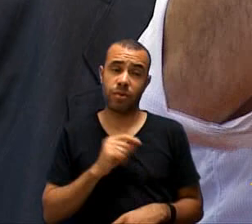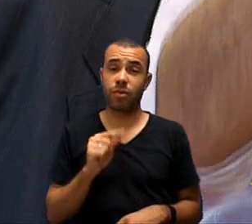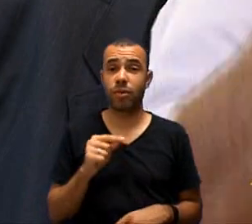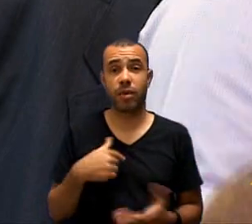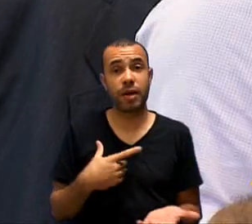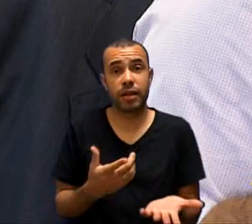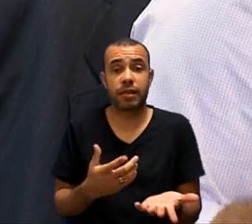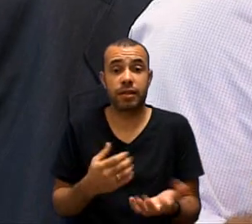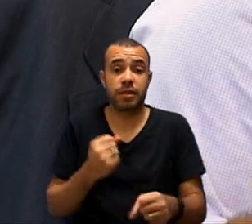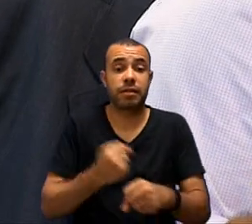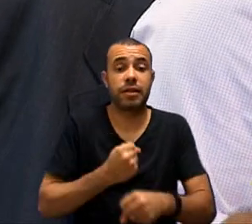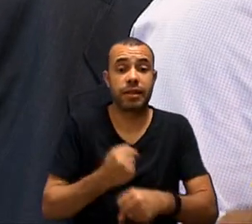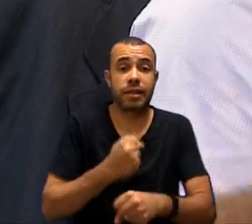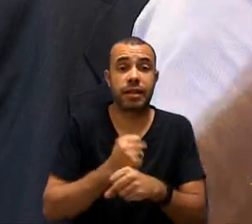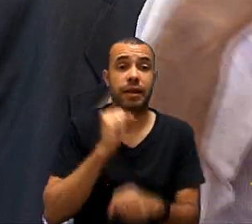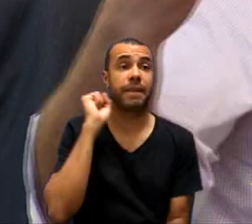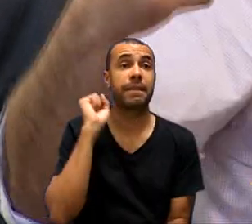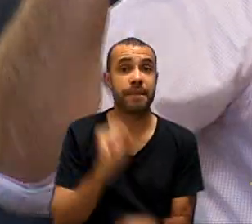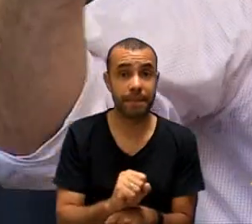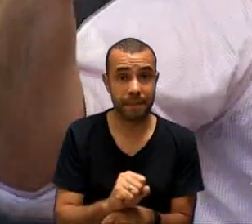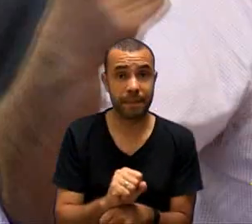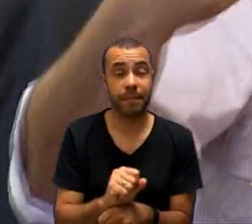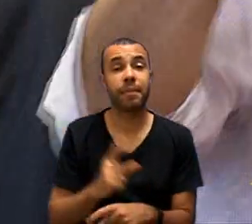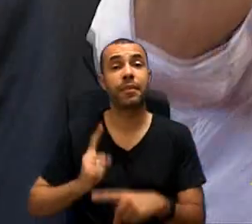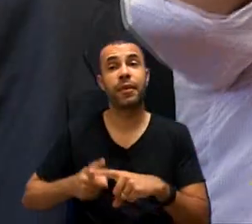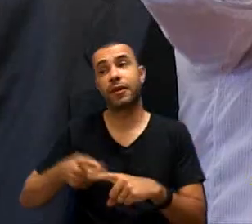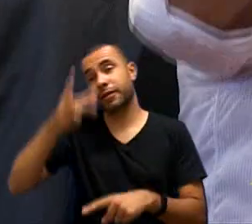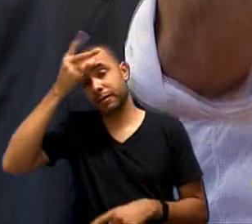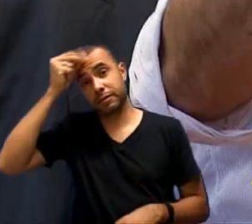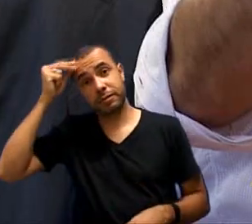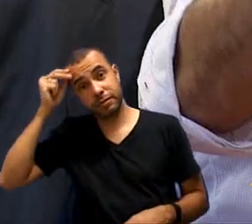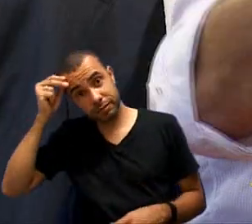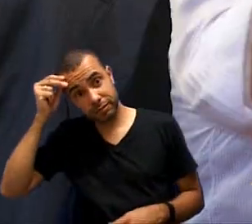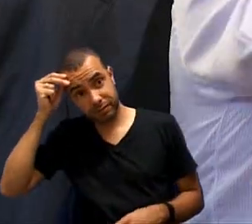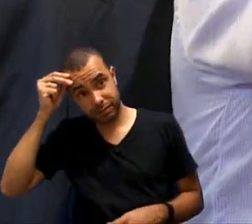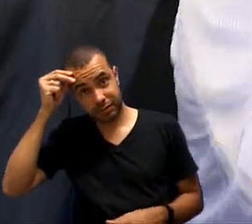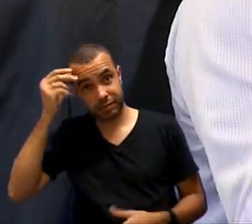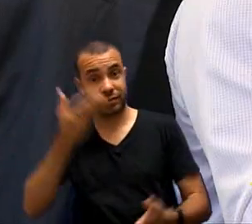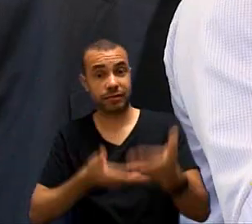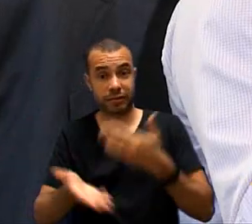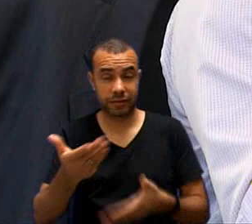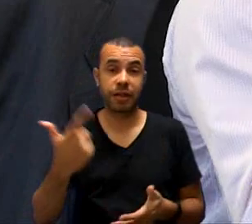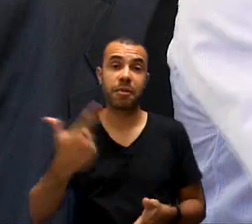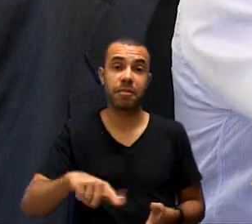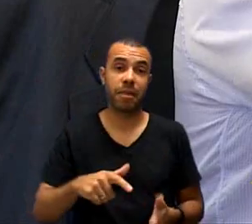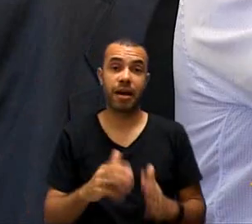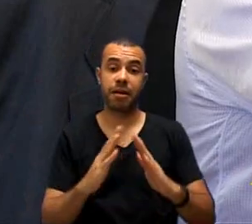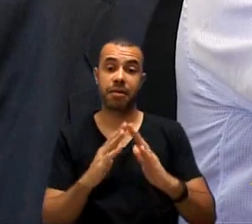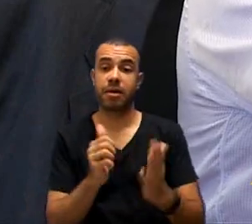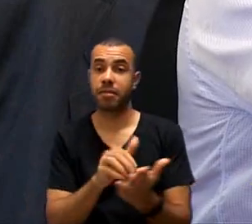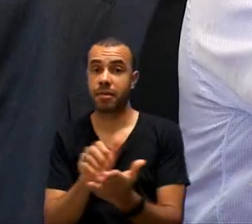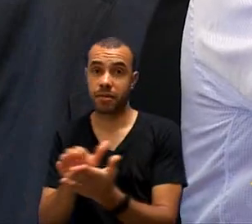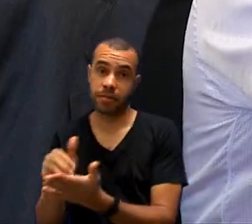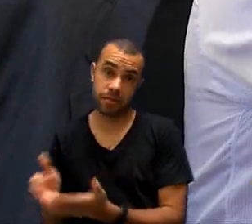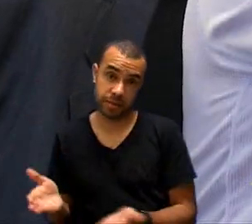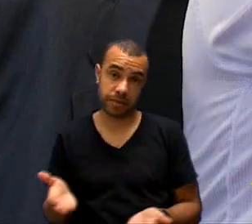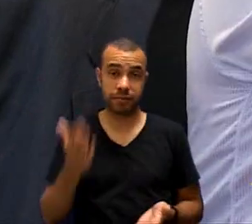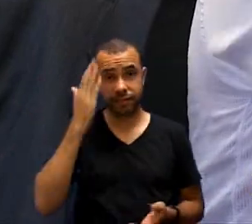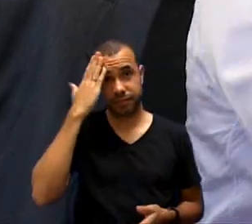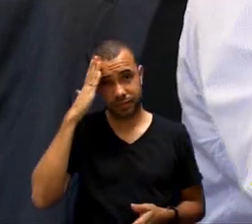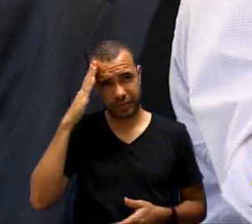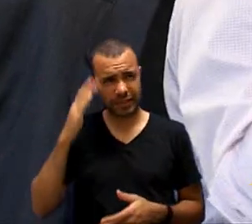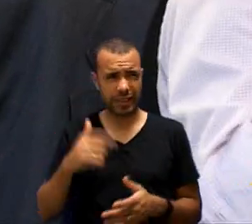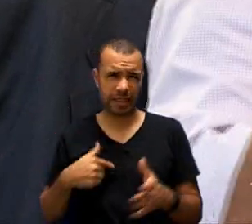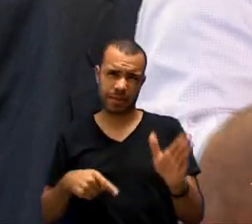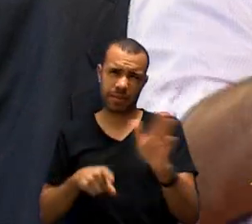pela prefeitura não ter fôlego para pagar contrapartida e desapropriações. Então, minha pergunta, na verdade, eu fiz a introdução para